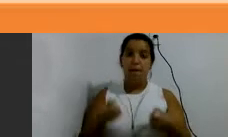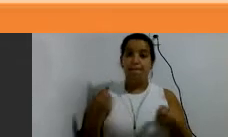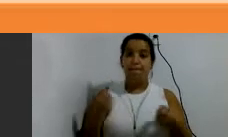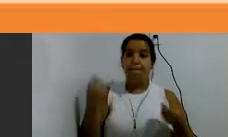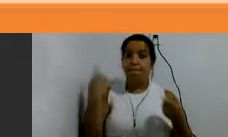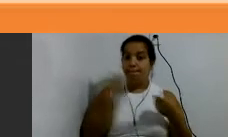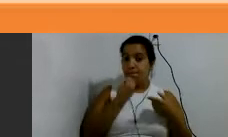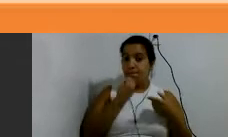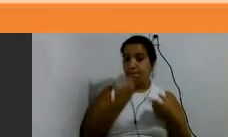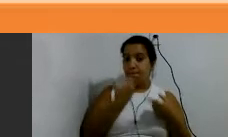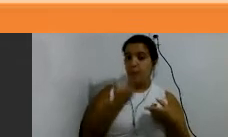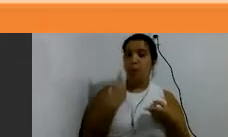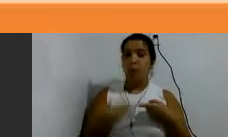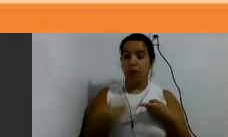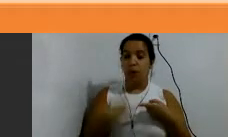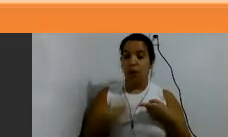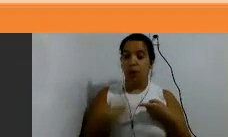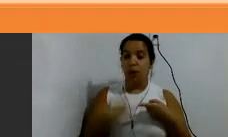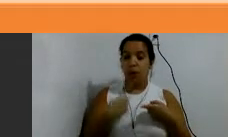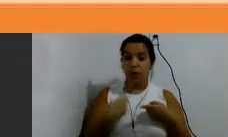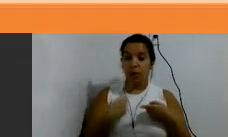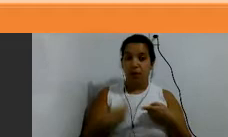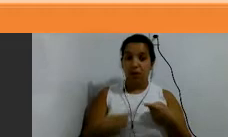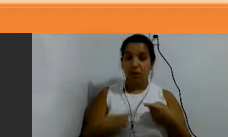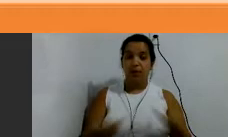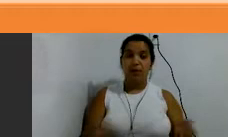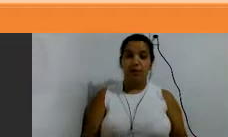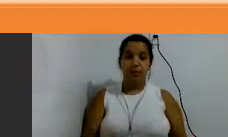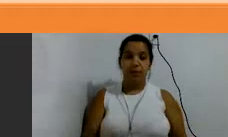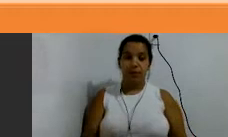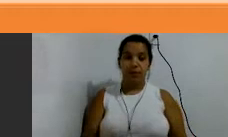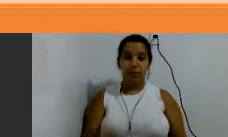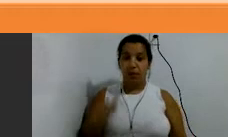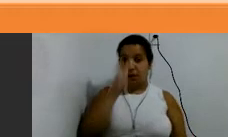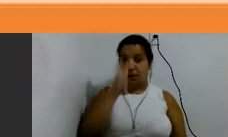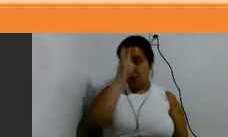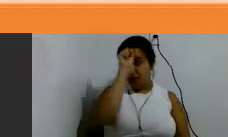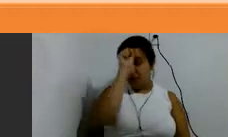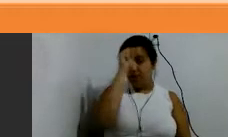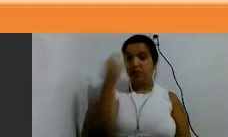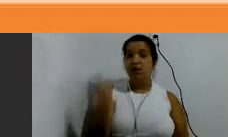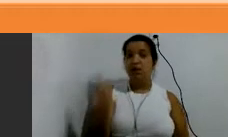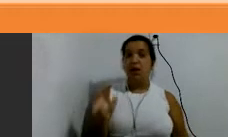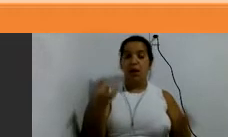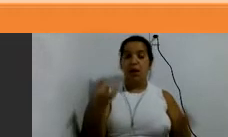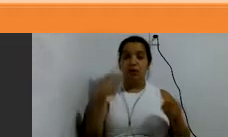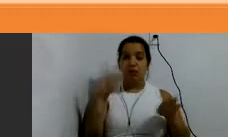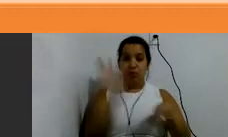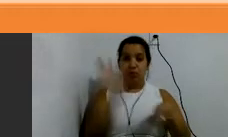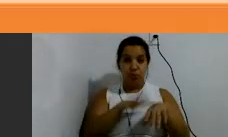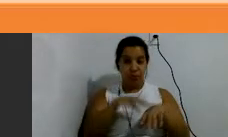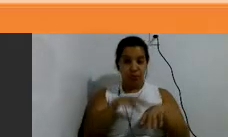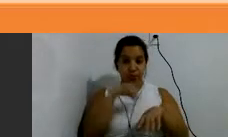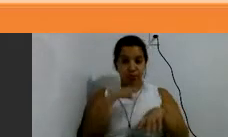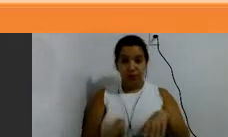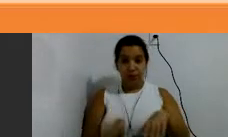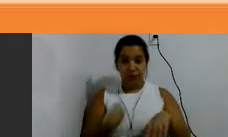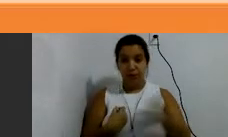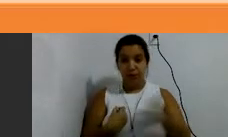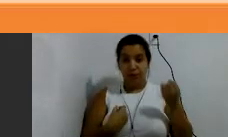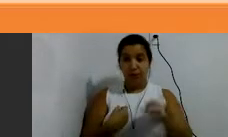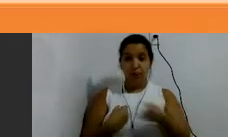qPCR, que é o PCR em tempo real, e ele vai dizer para a gente sobre a intensidade do parasitismo. Então, ele vai falar